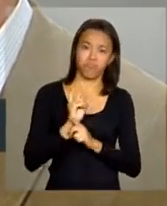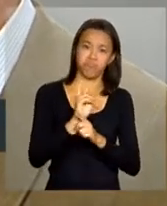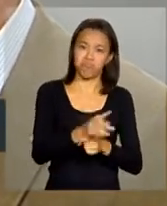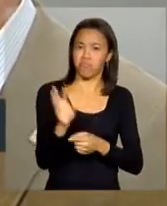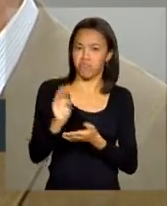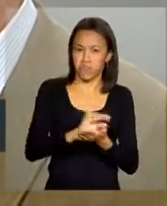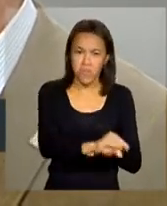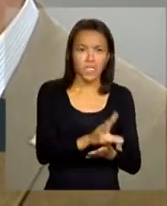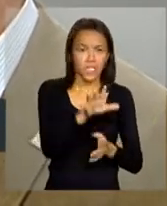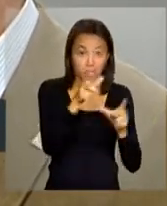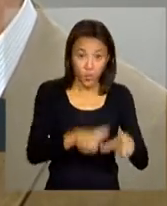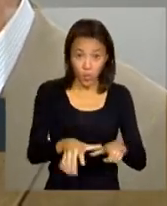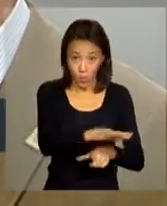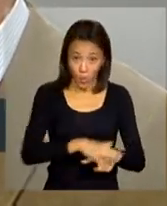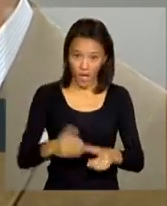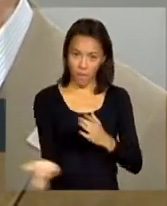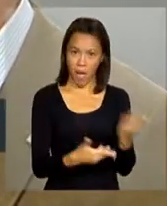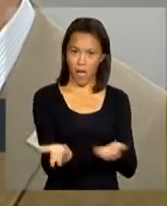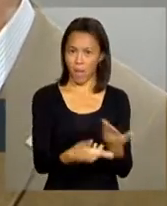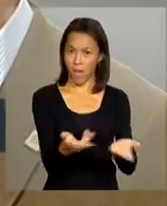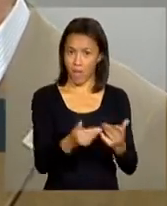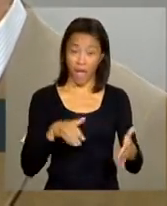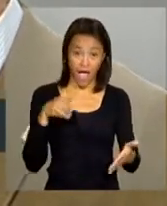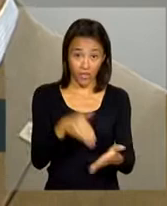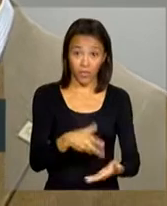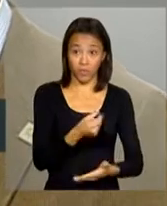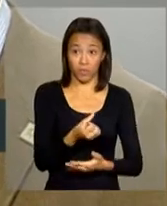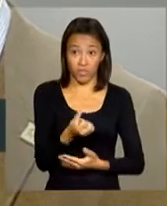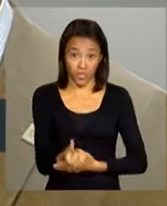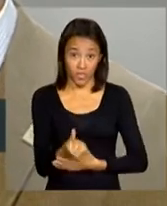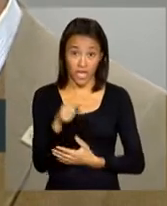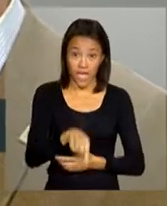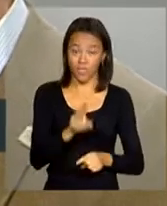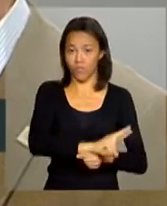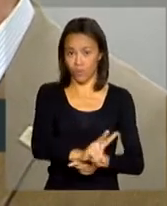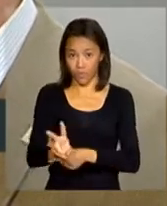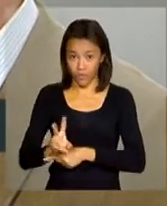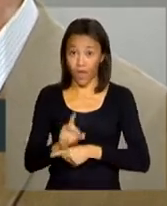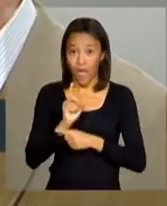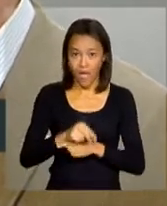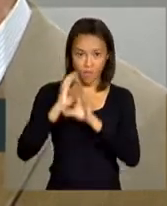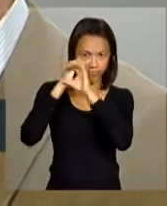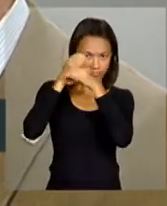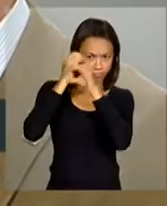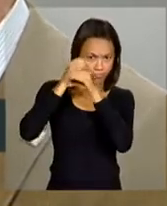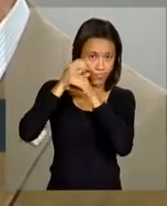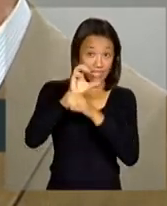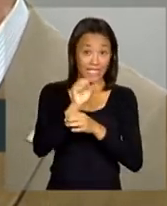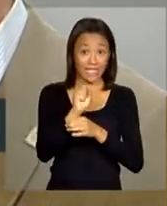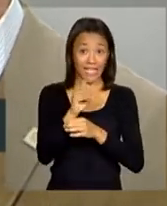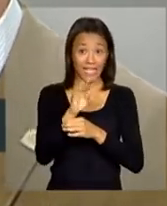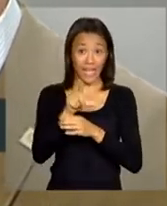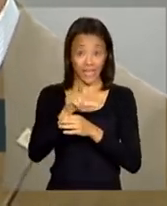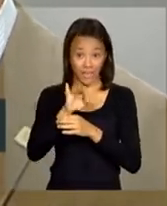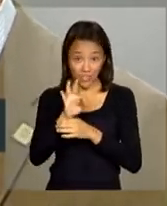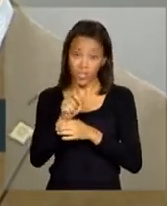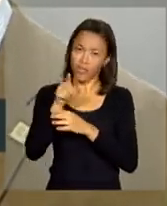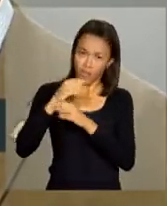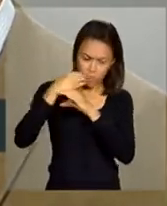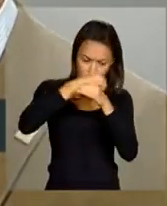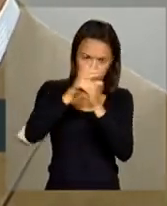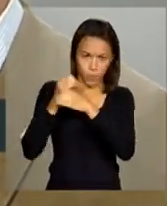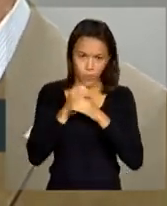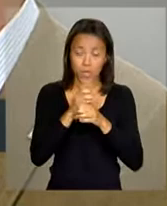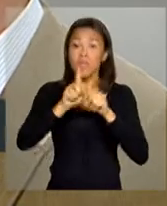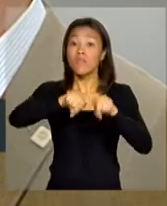áreas desflorestadas do biomo Amazônia a partir de 2 se esse monitoramento é feito por imagens de satélite o IMP faz todo esse trabalho depois